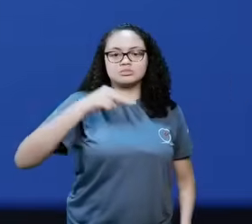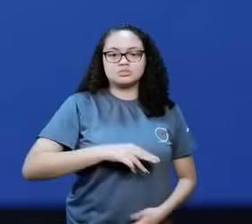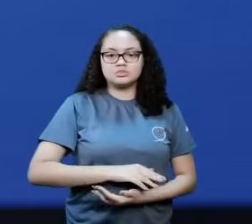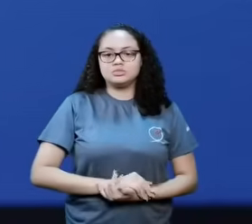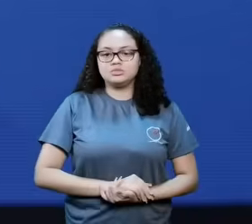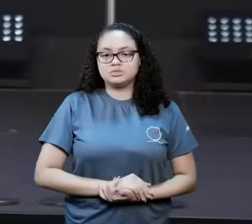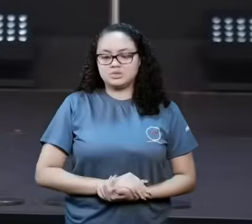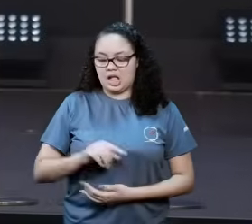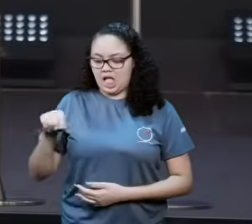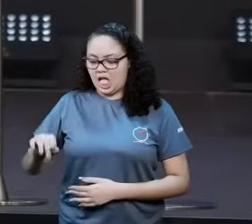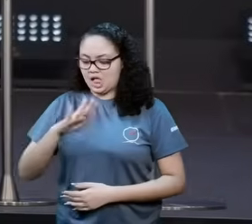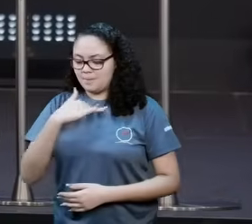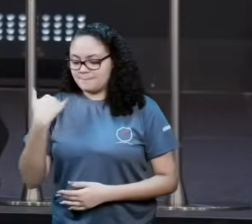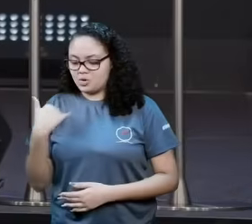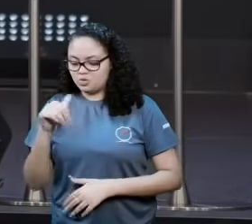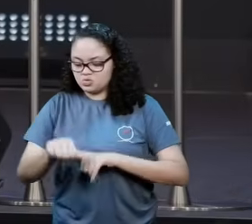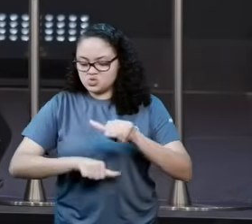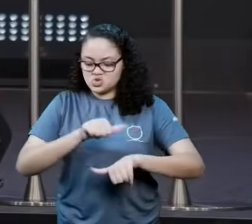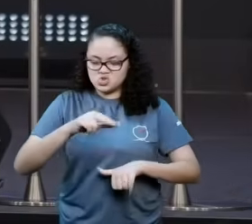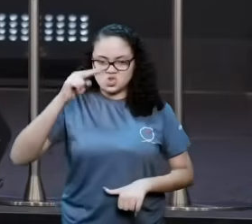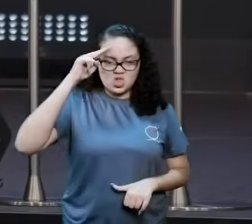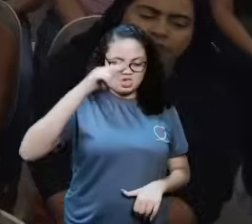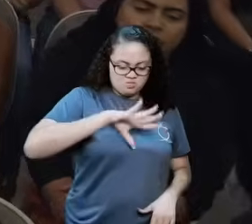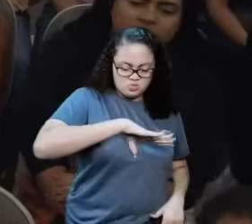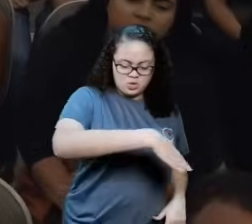Vai passar de morto para valente.